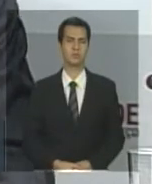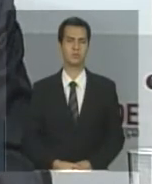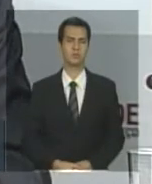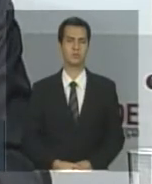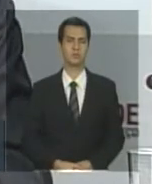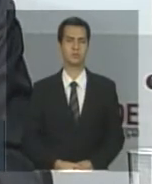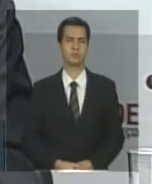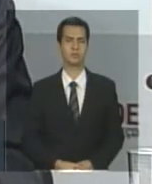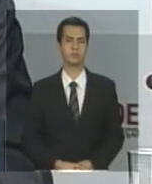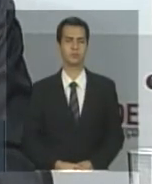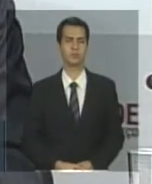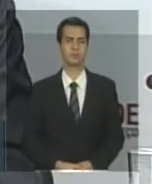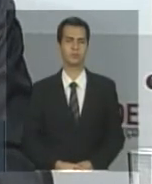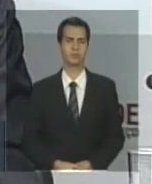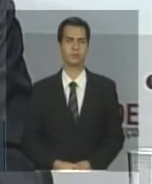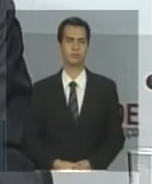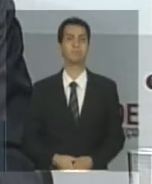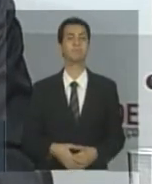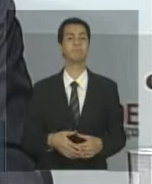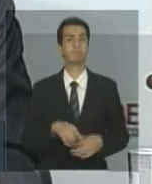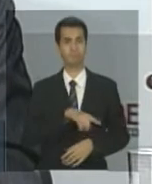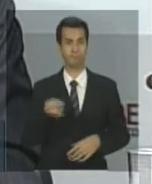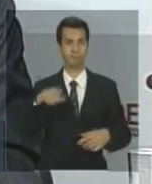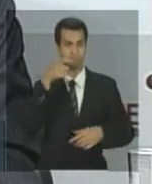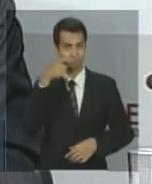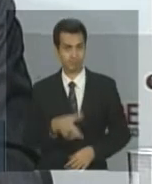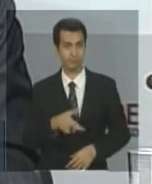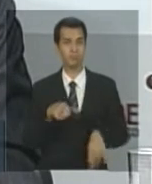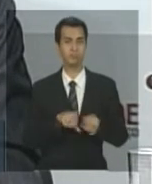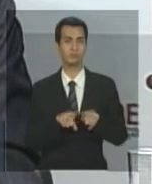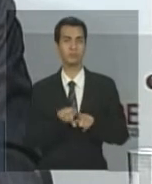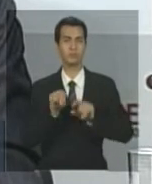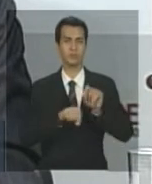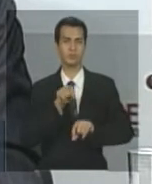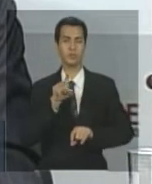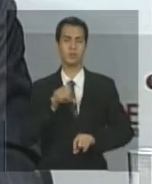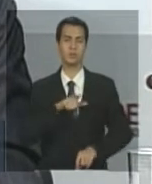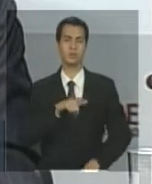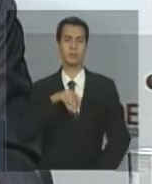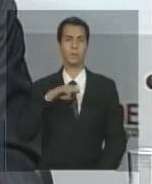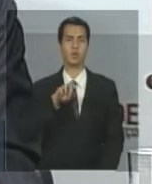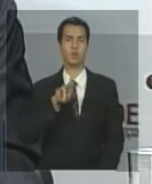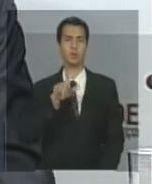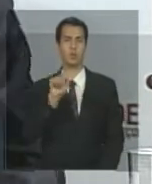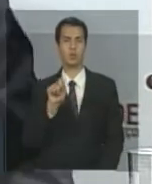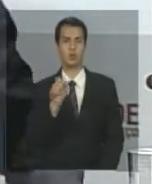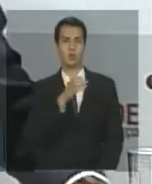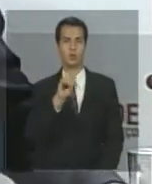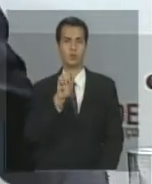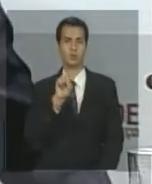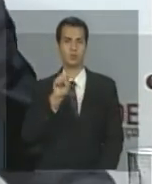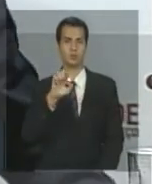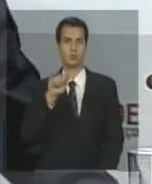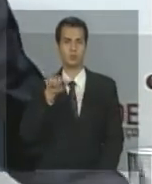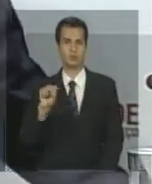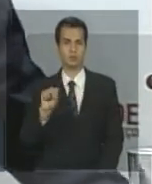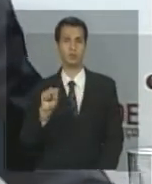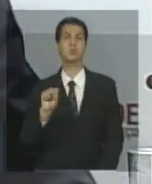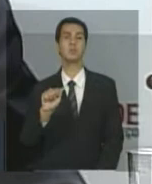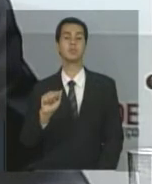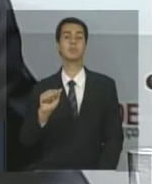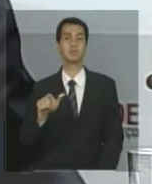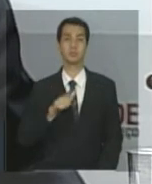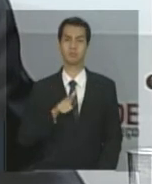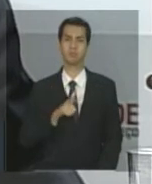chamar a atenção também aquele que eu acho que foi o grande ganho do transplante de medula óssea no ano de 2011, né? Tem vários aí, o